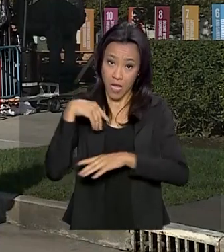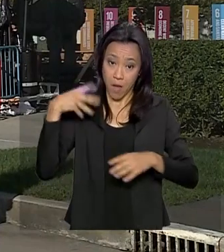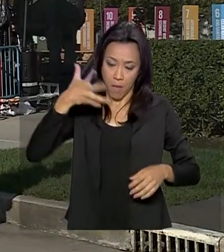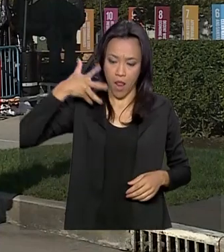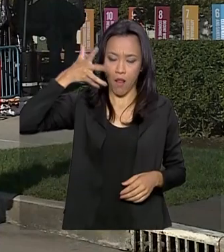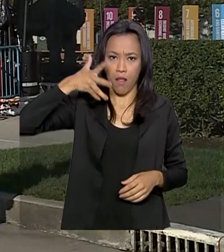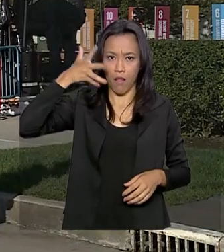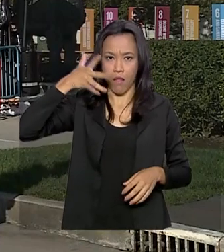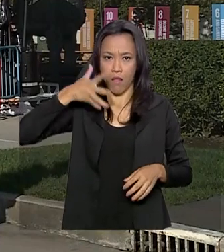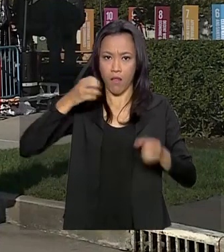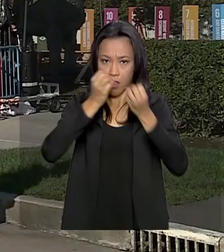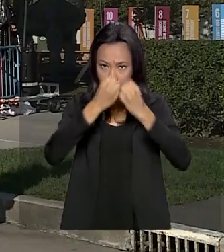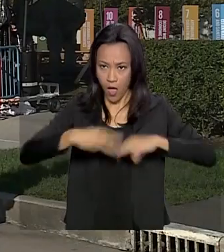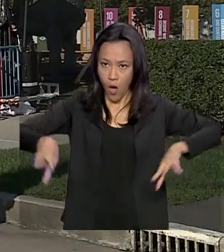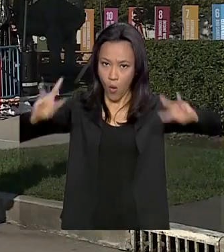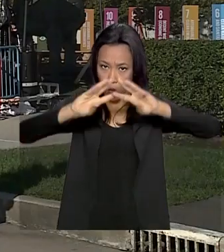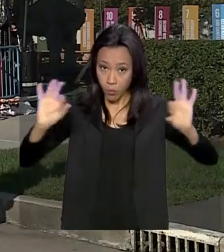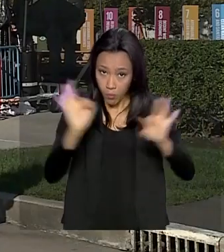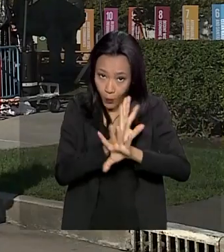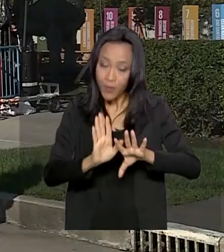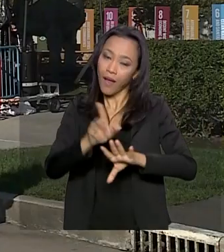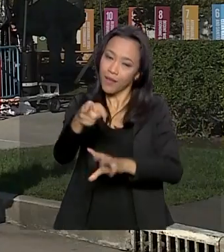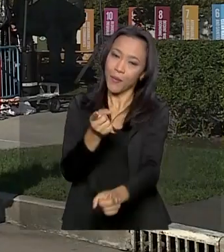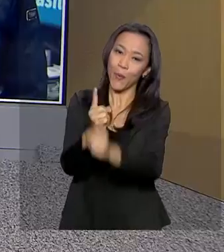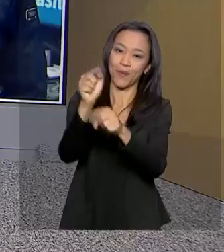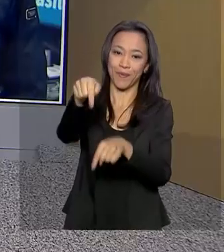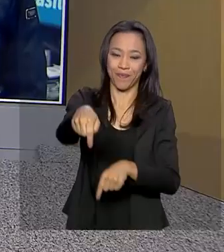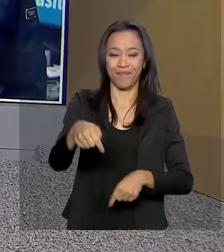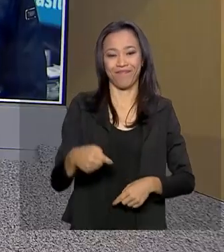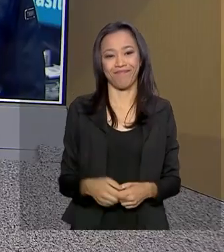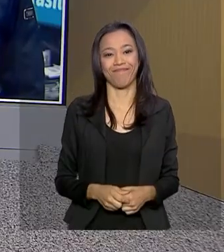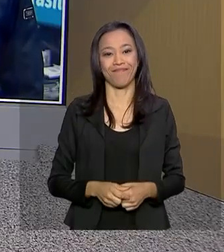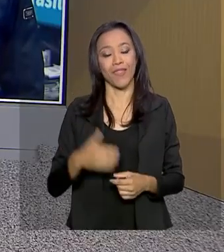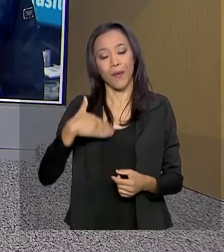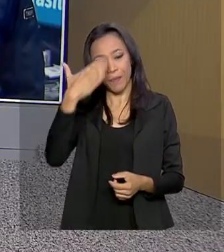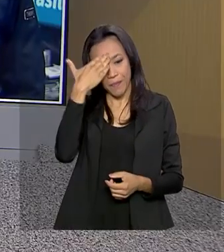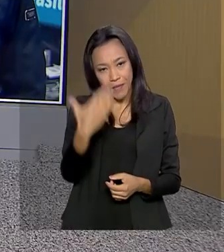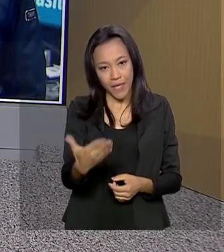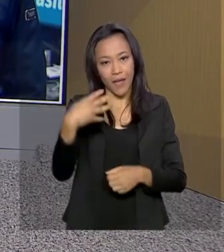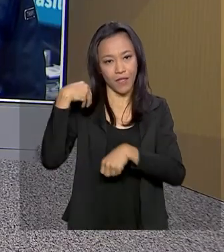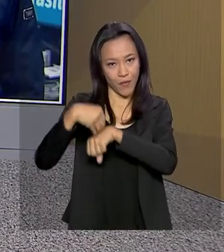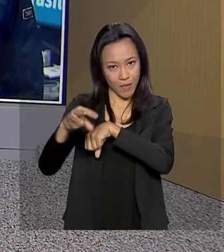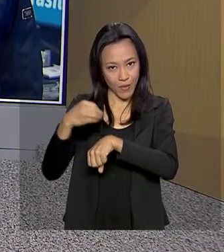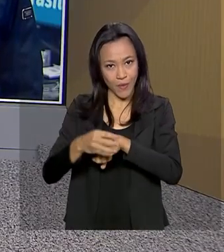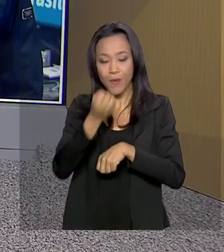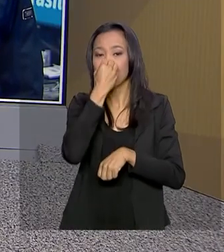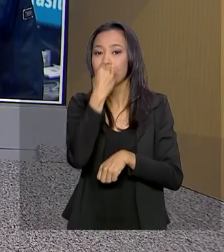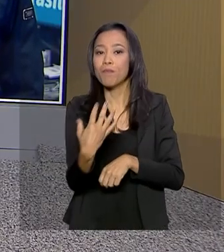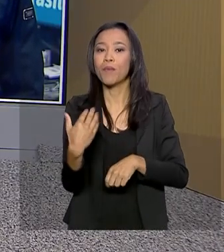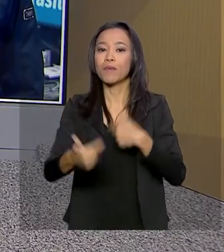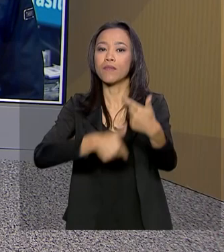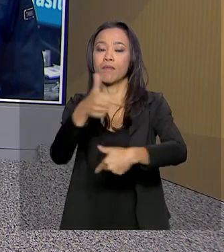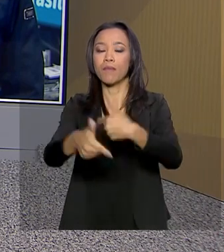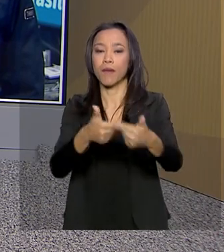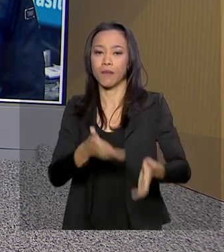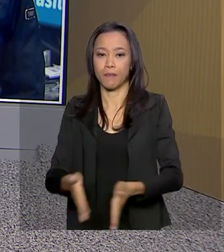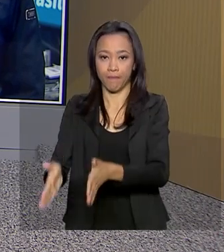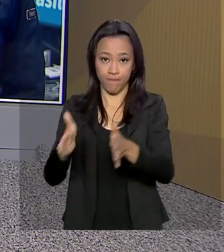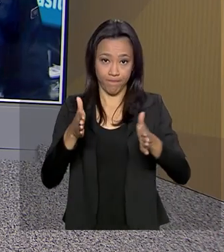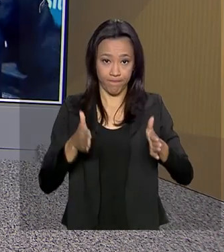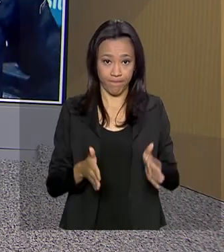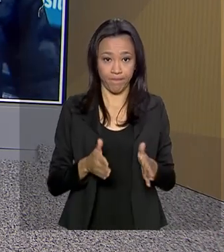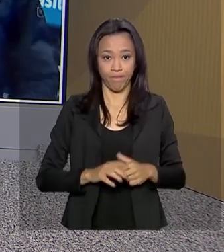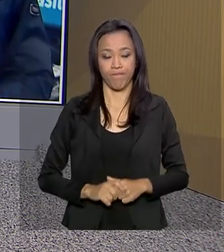ele sair aqui da sede da onu eu voto com vocês dani bom trabalho aí pra você